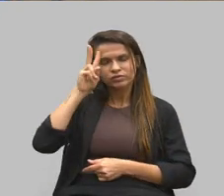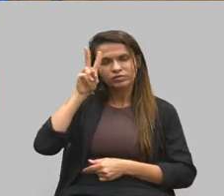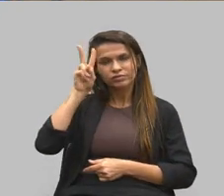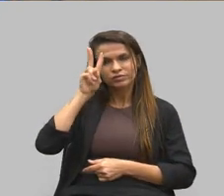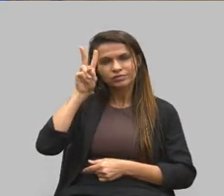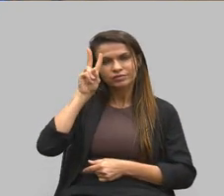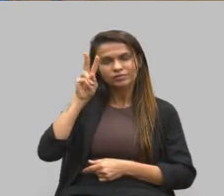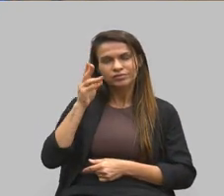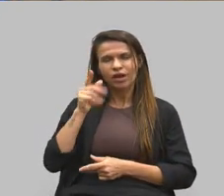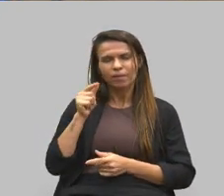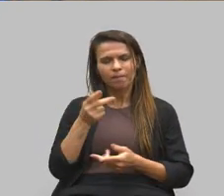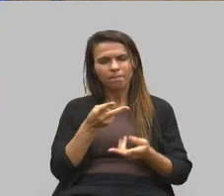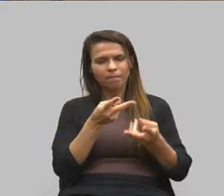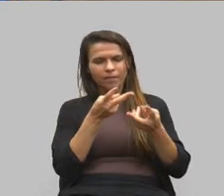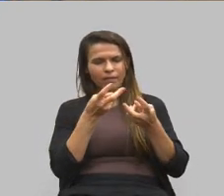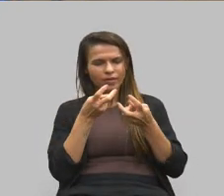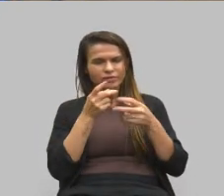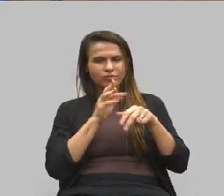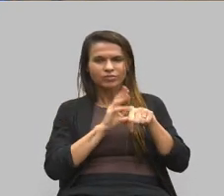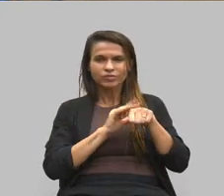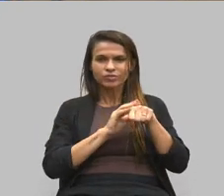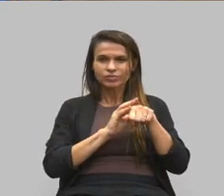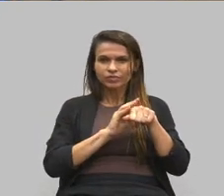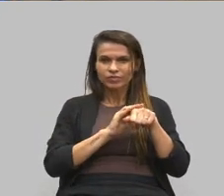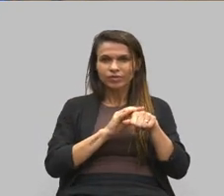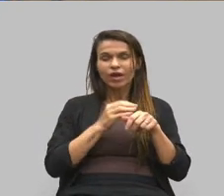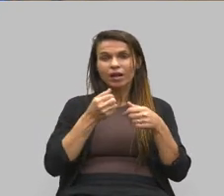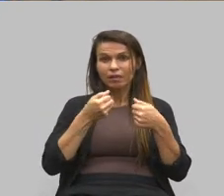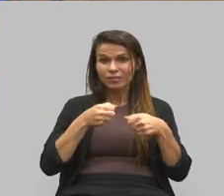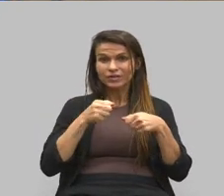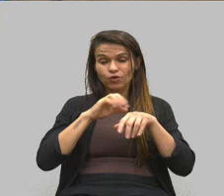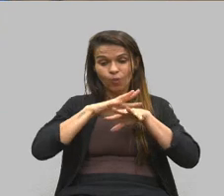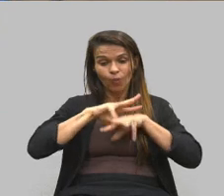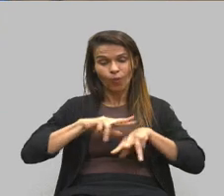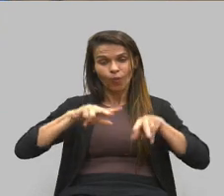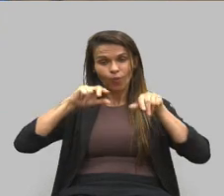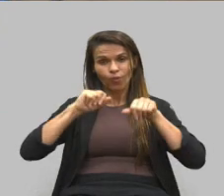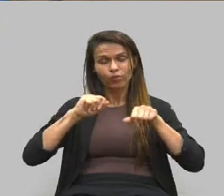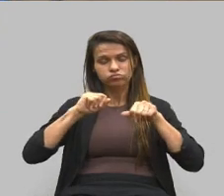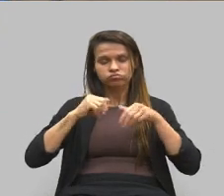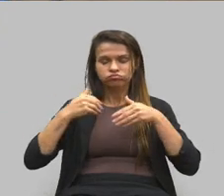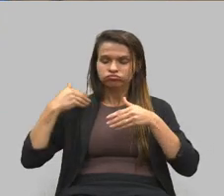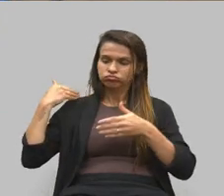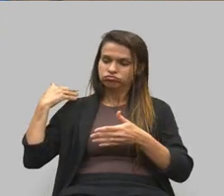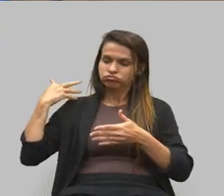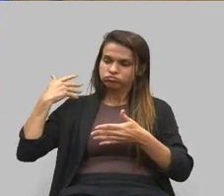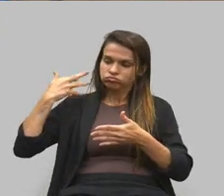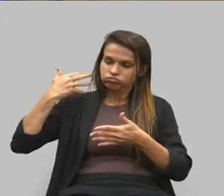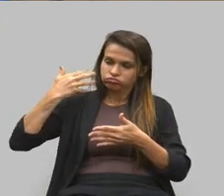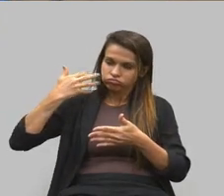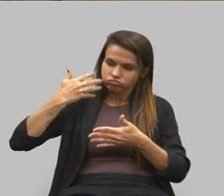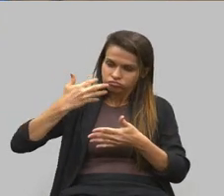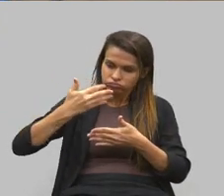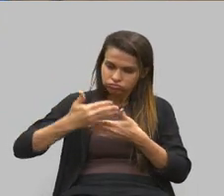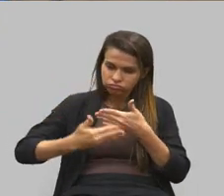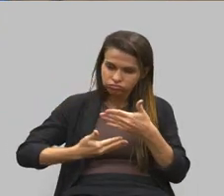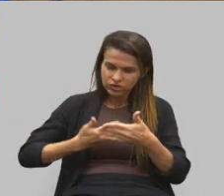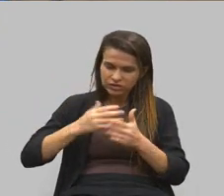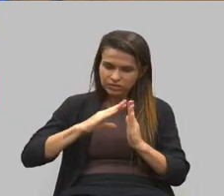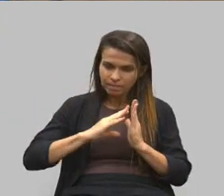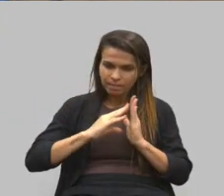como doença portanto precisava de cura e ao longo do tempo eh esse